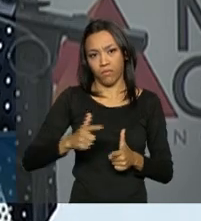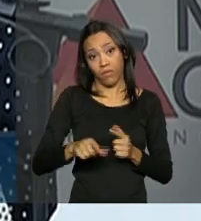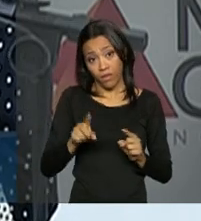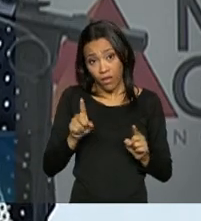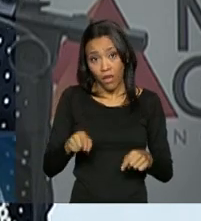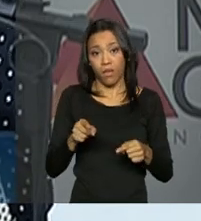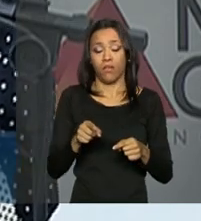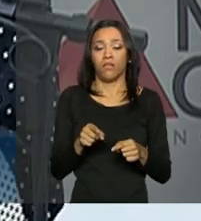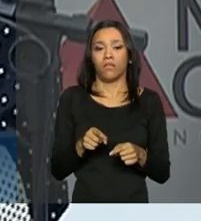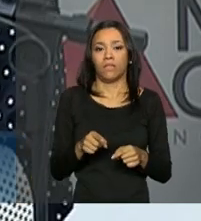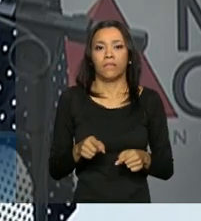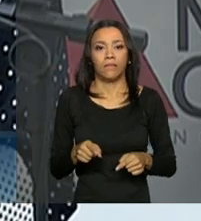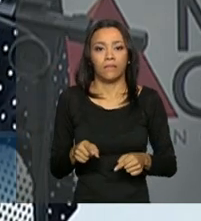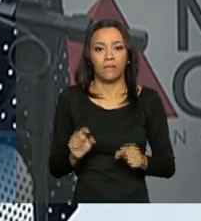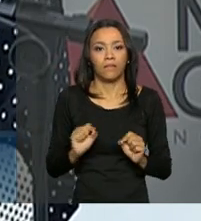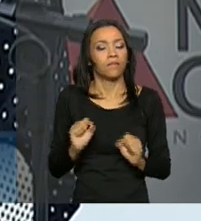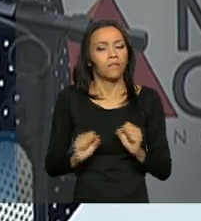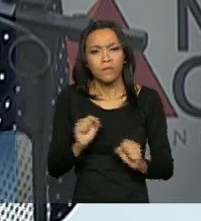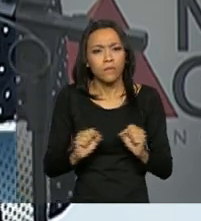nesse aspecto que